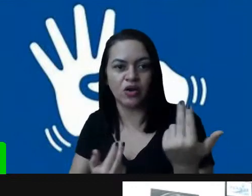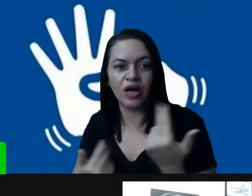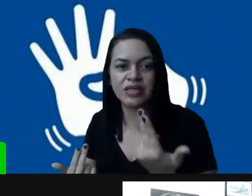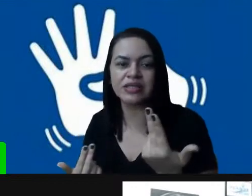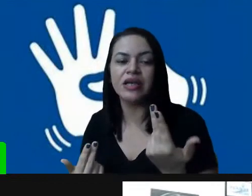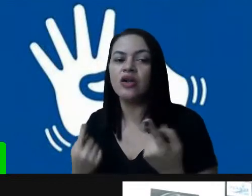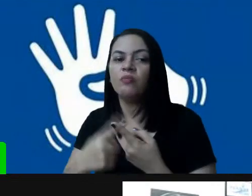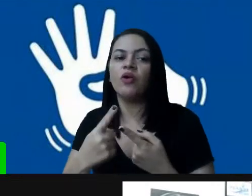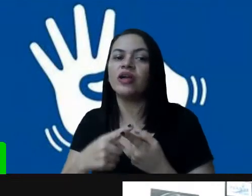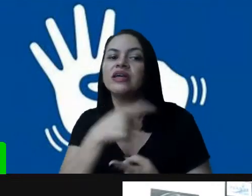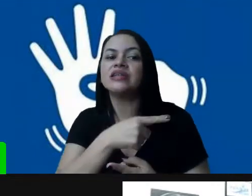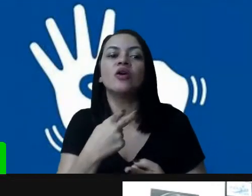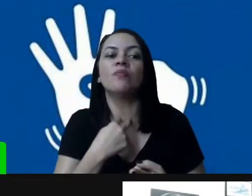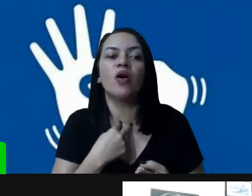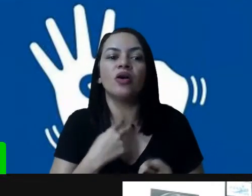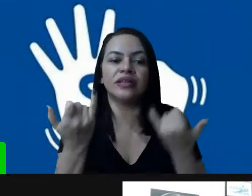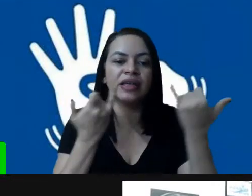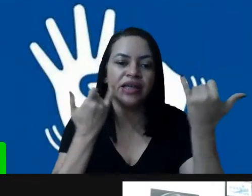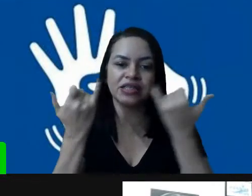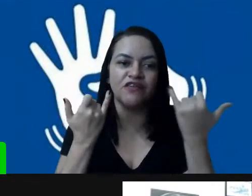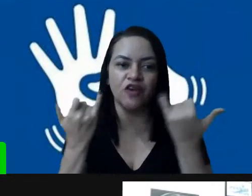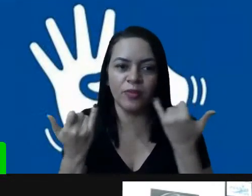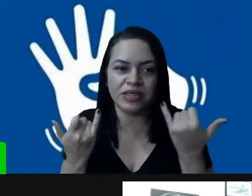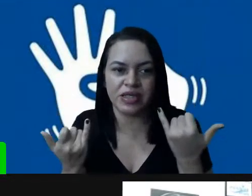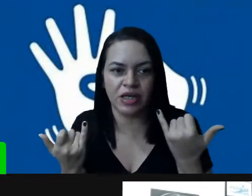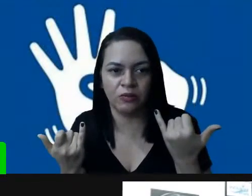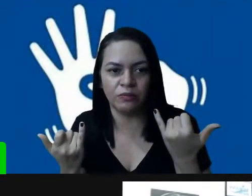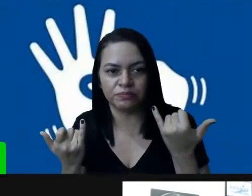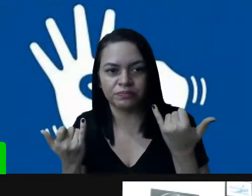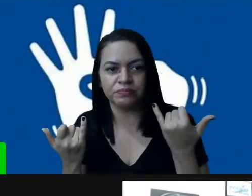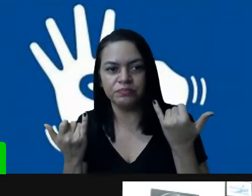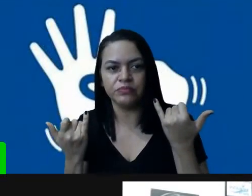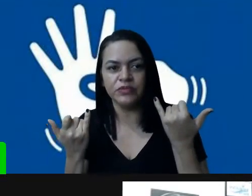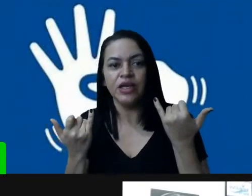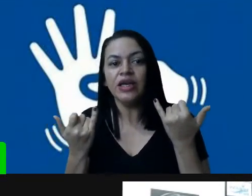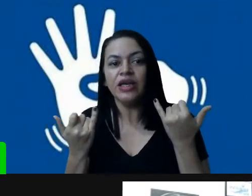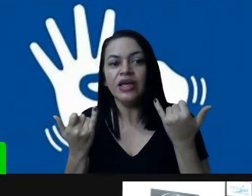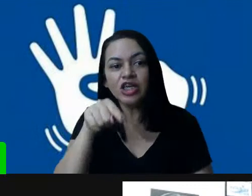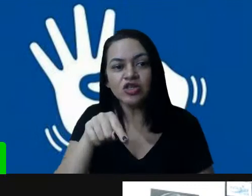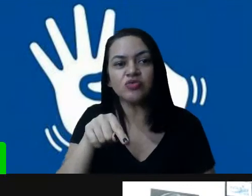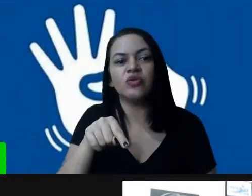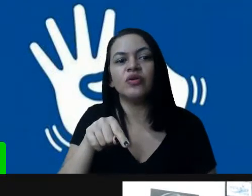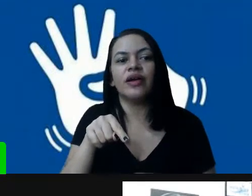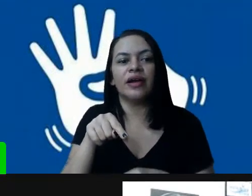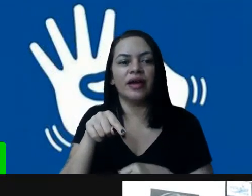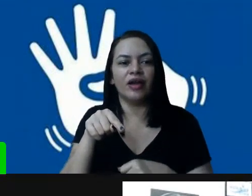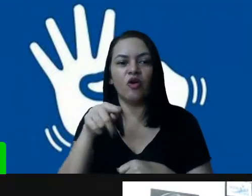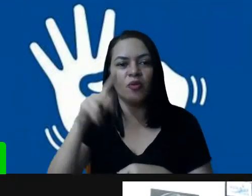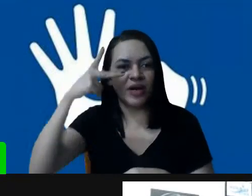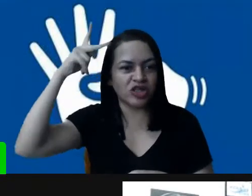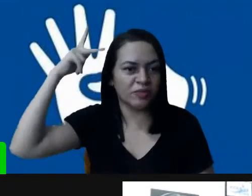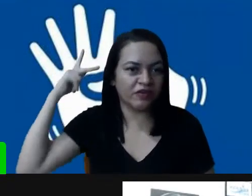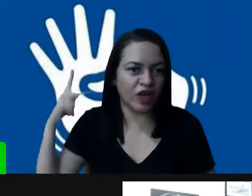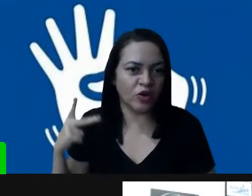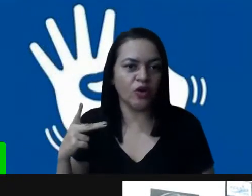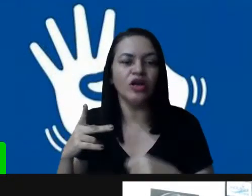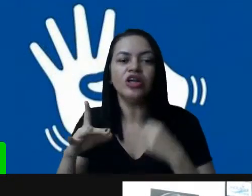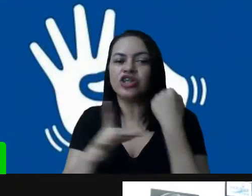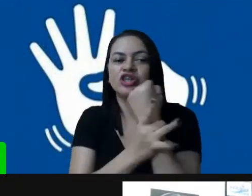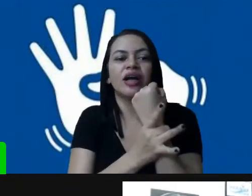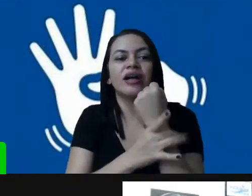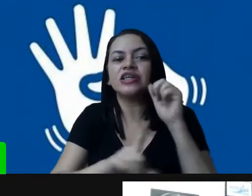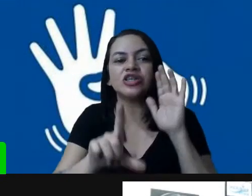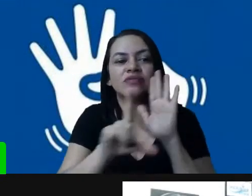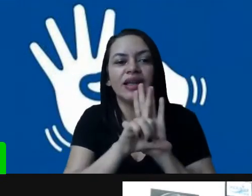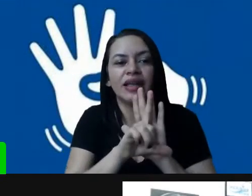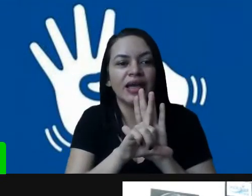a nós, por que que eles não podem ter essa informação? E isso, como o Pajama falou, já